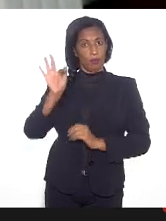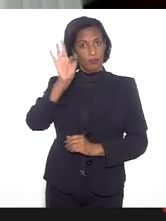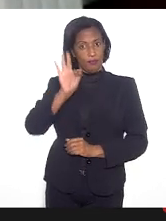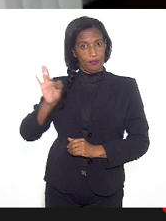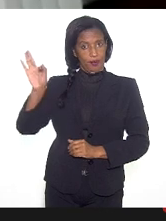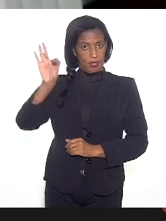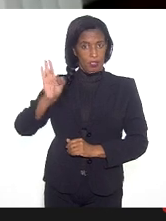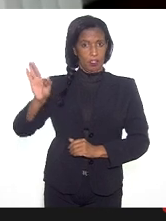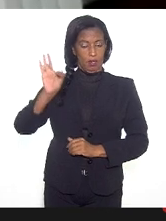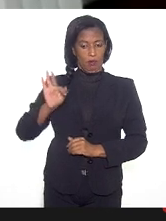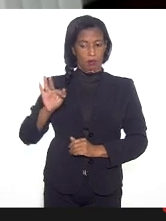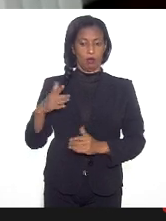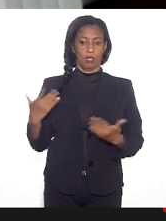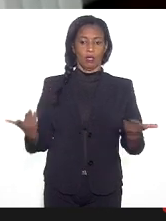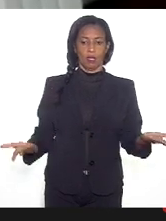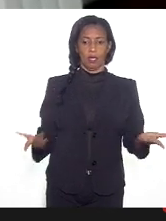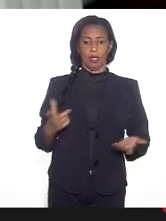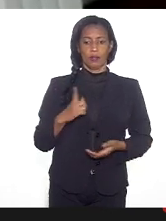Obviamente,